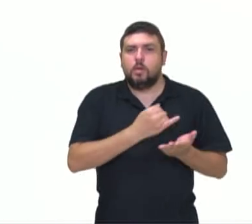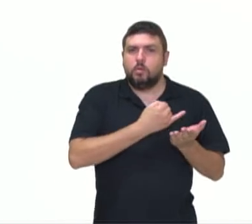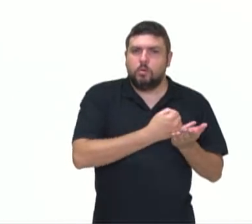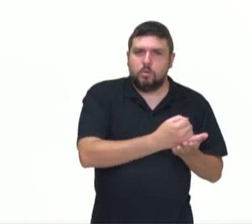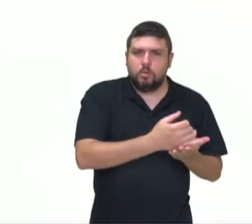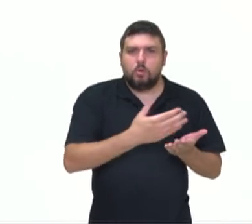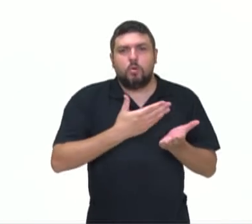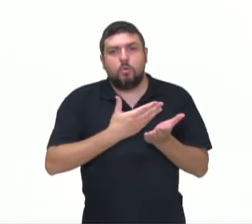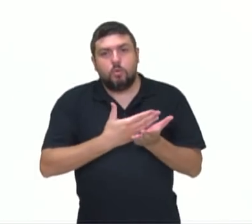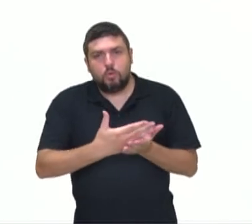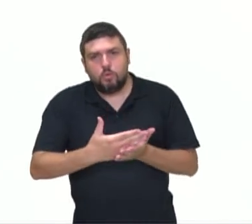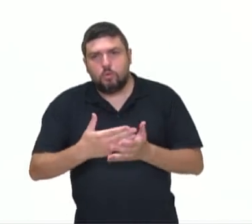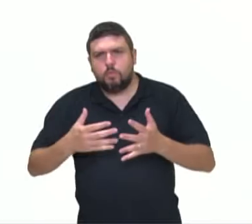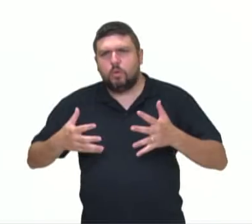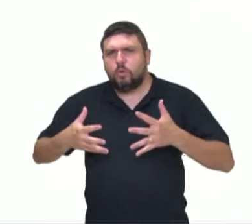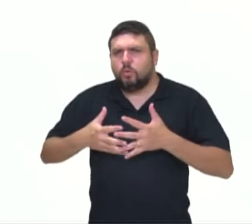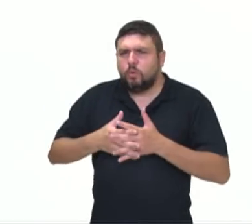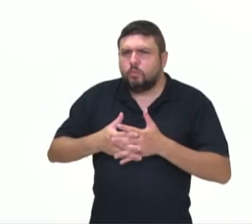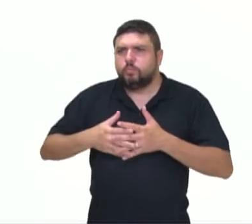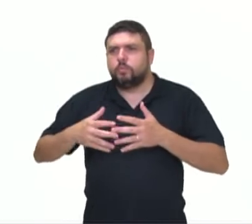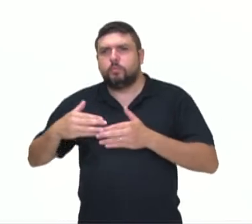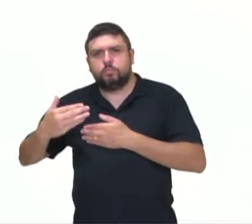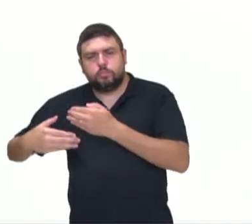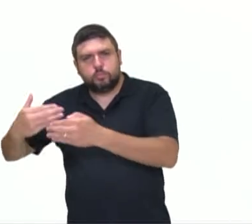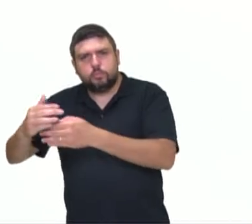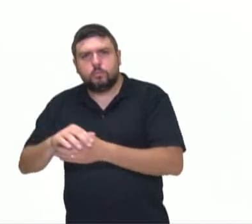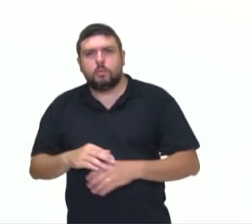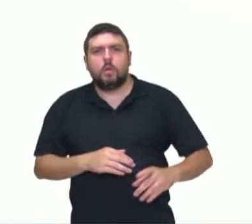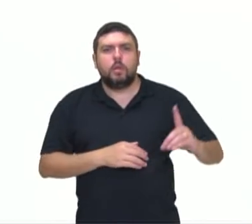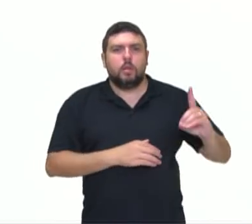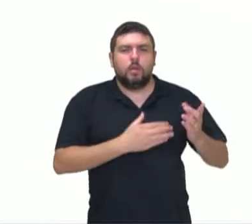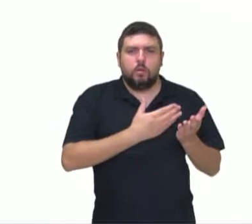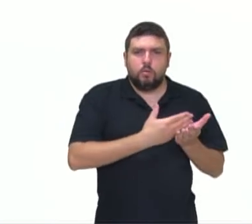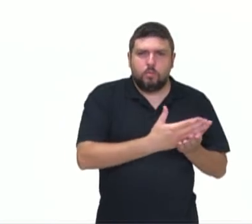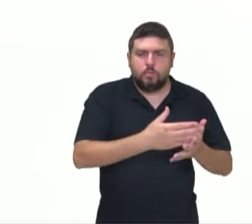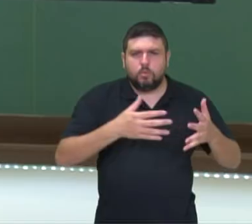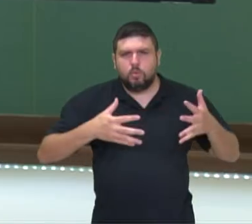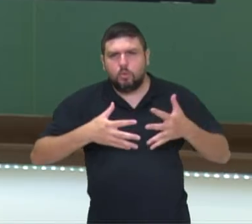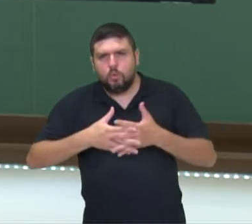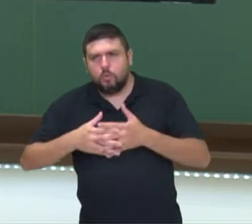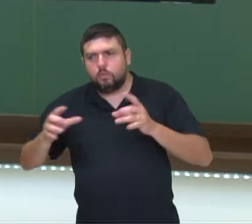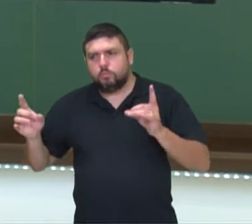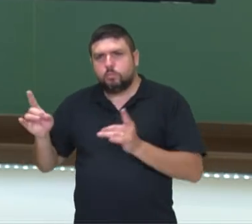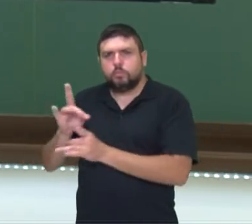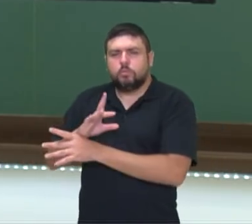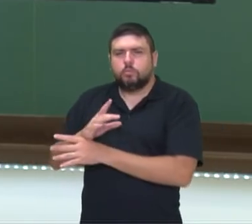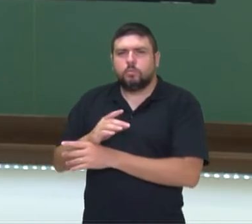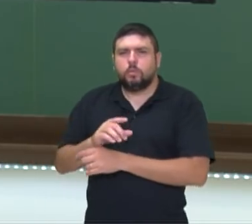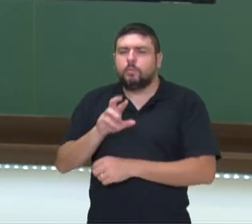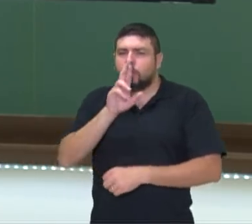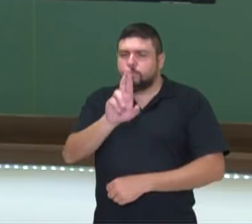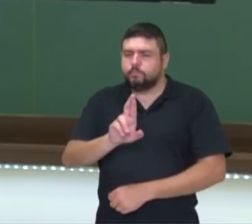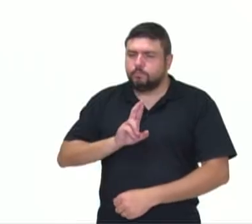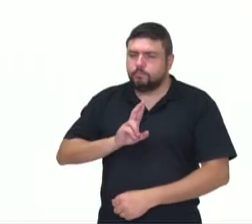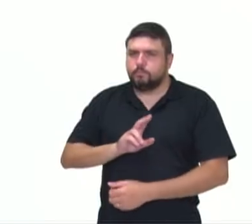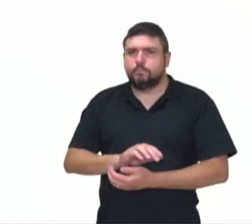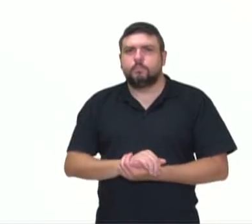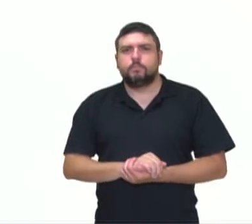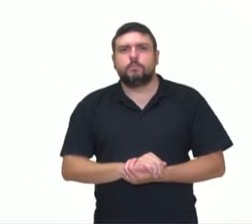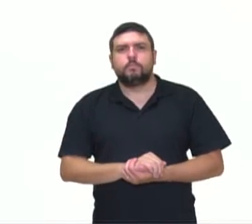introdução, começo, conflito e desenvolvimento. D, começo, conflito e conclusão. Pode responder.